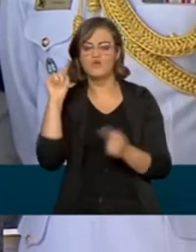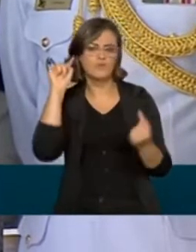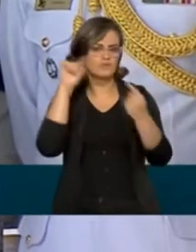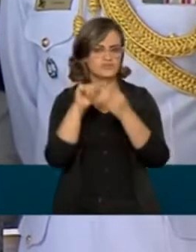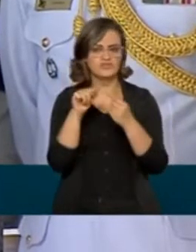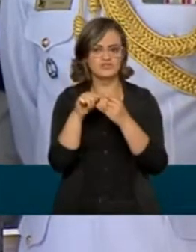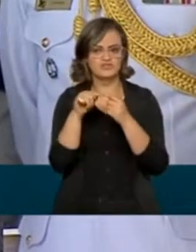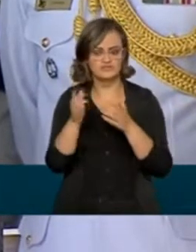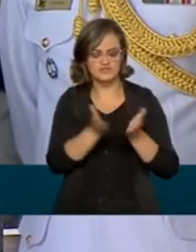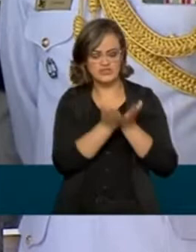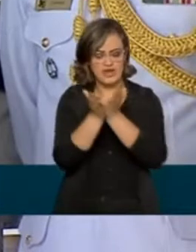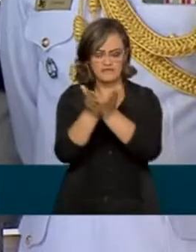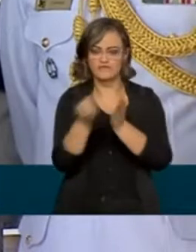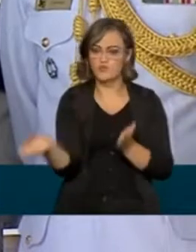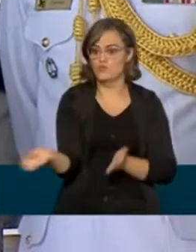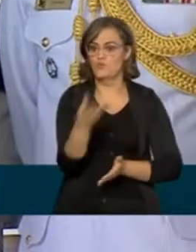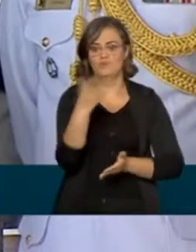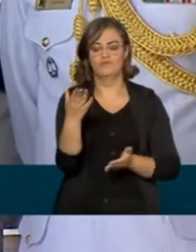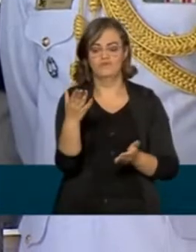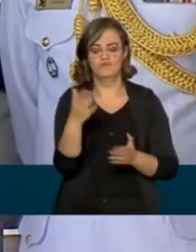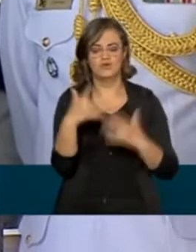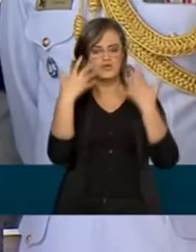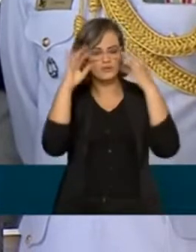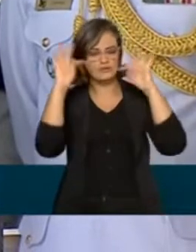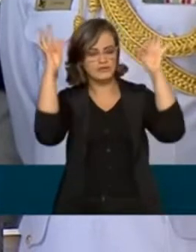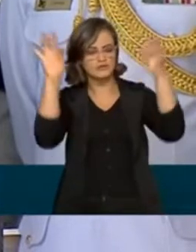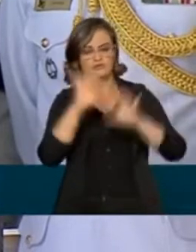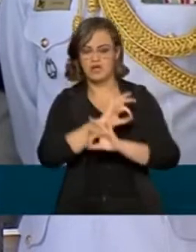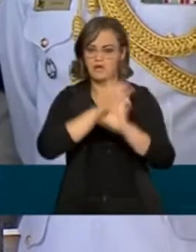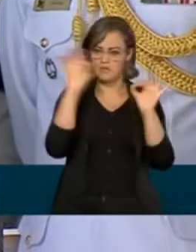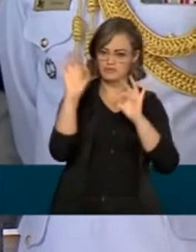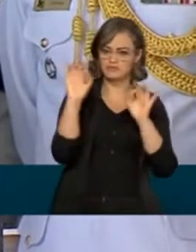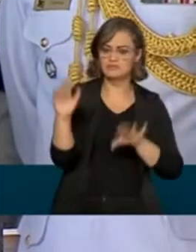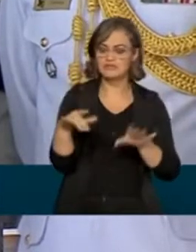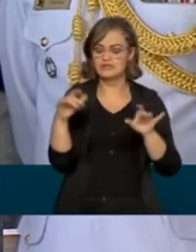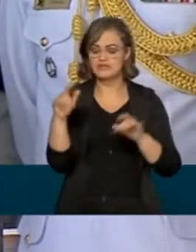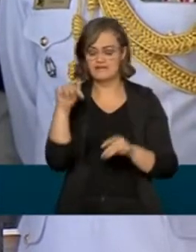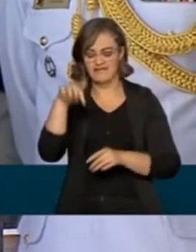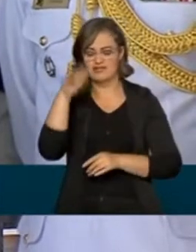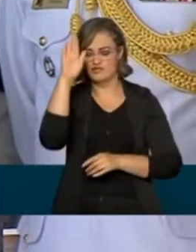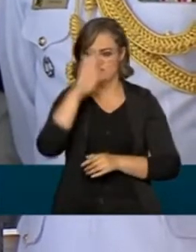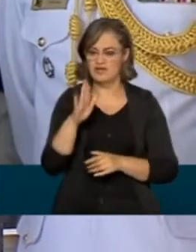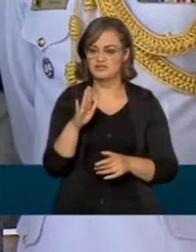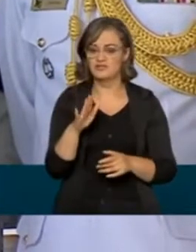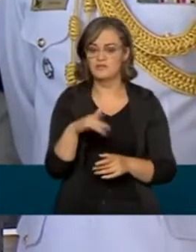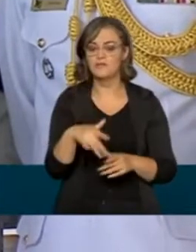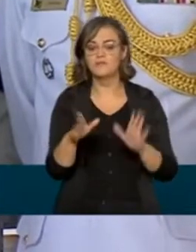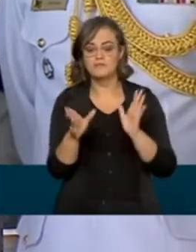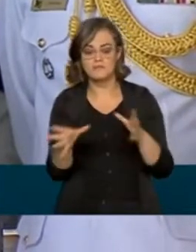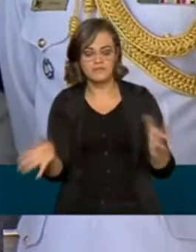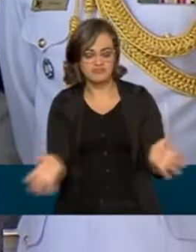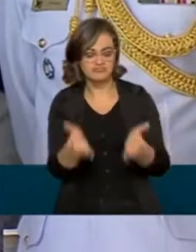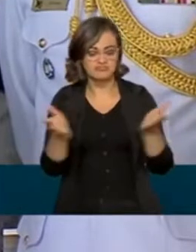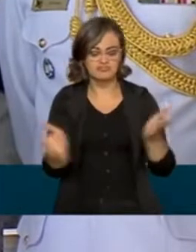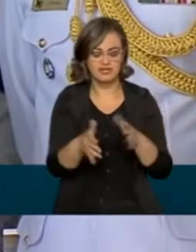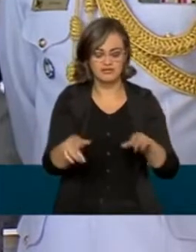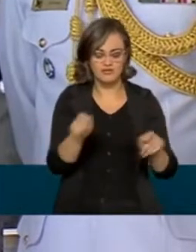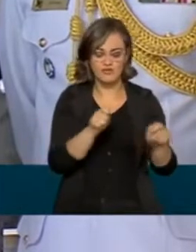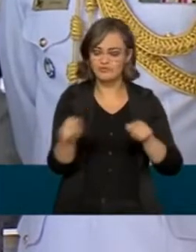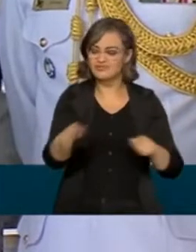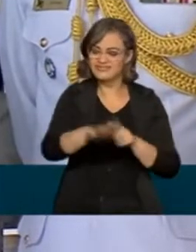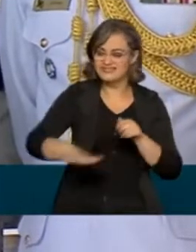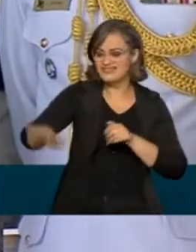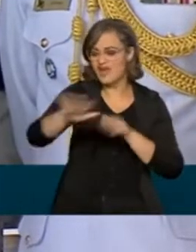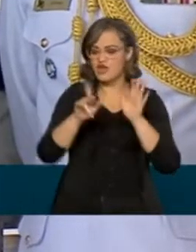navios modernos, de alta complexidade tecnológica e construídas no país, para incremento do controle de áreas marítimas